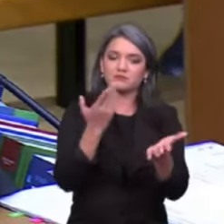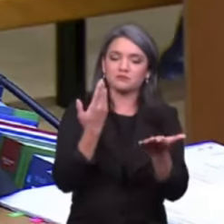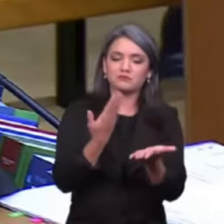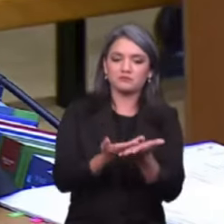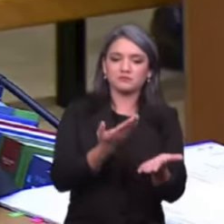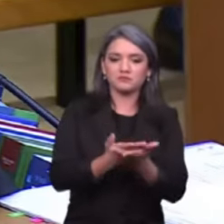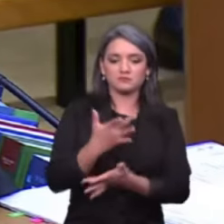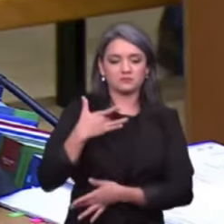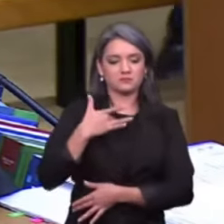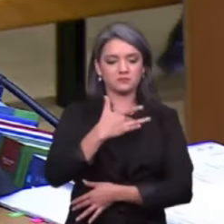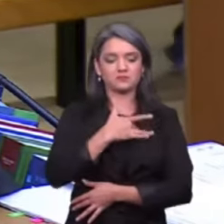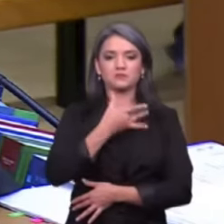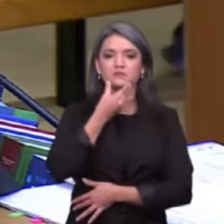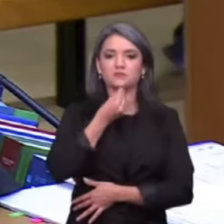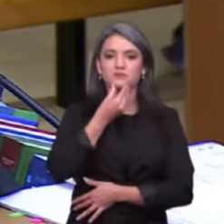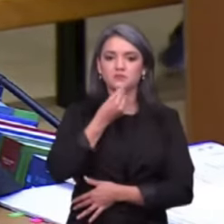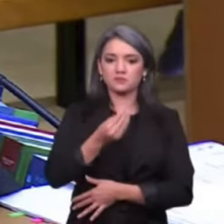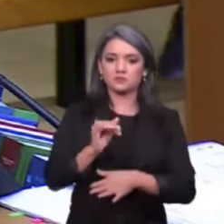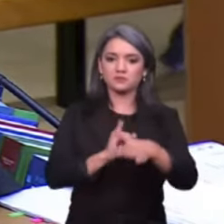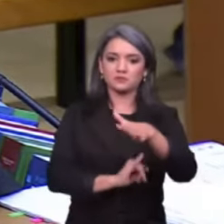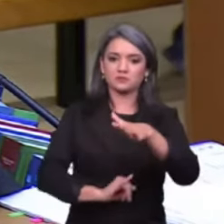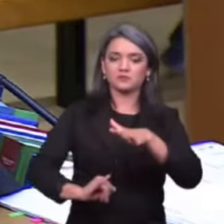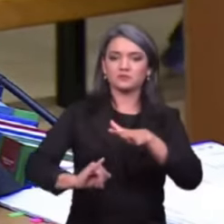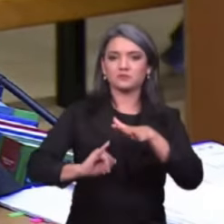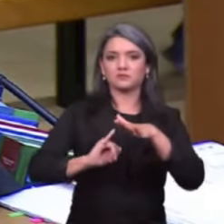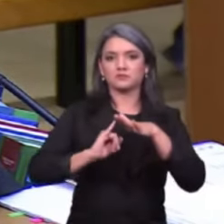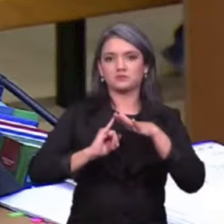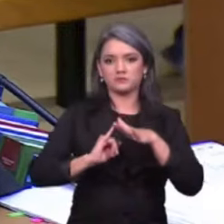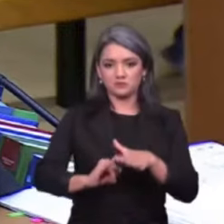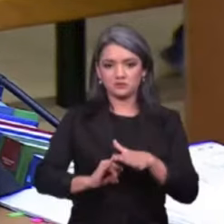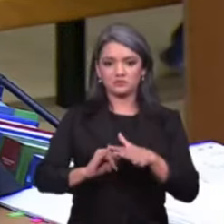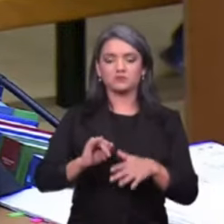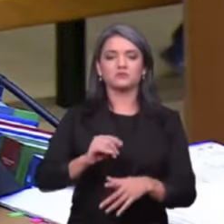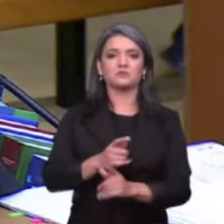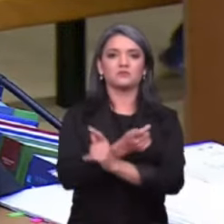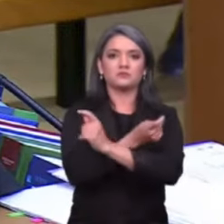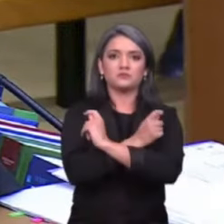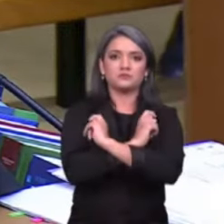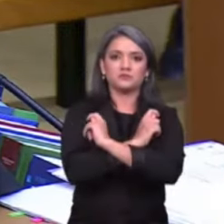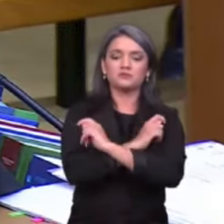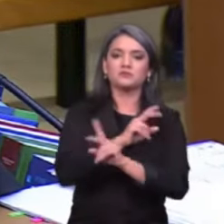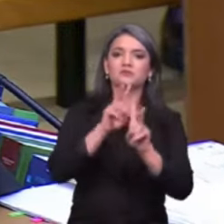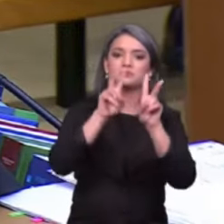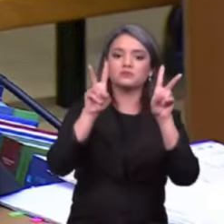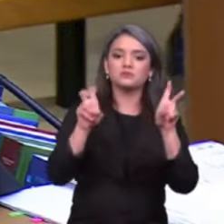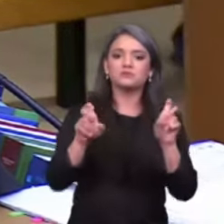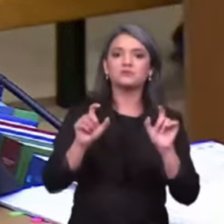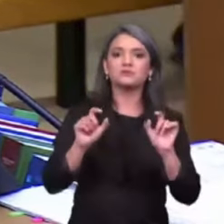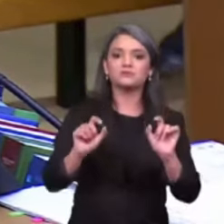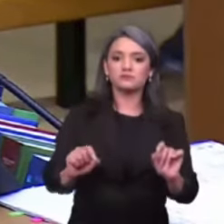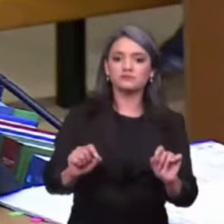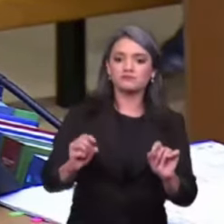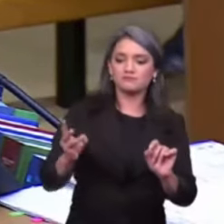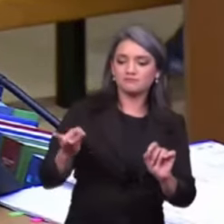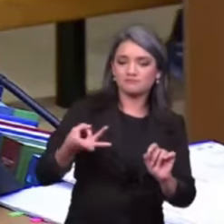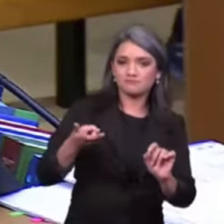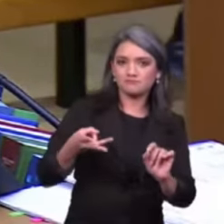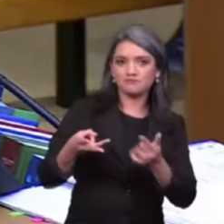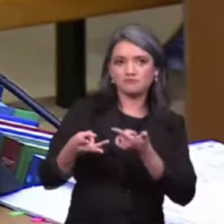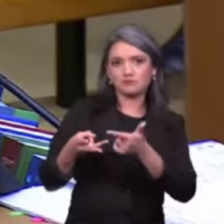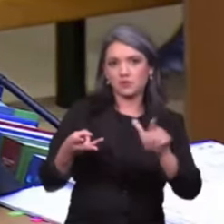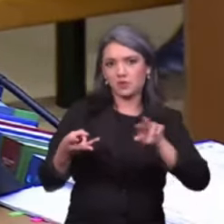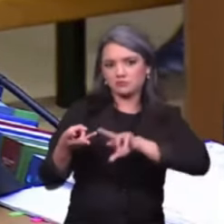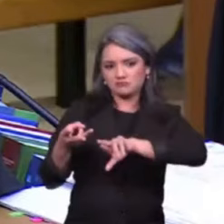Instituto de Estudos Avançados da USP, acerca especificamente da maconha e outros produtos